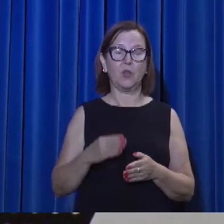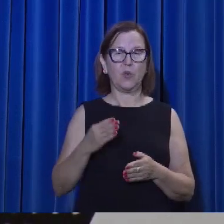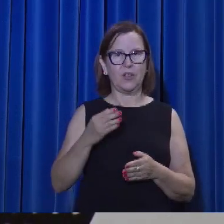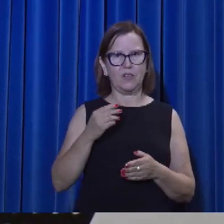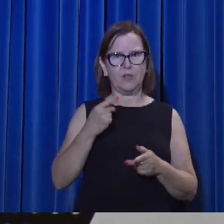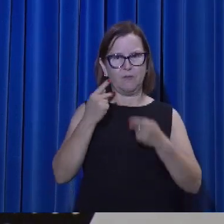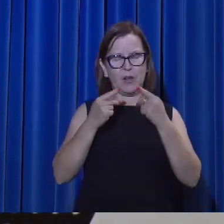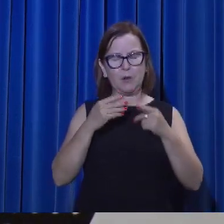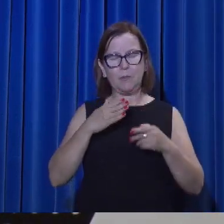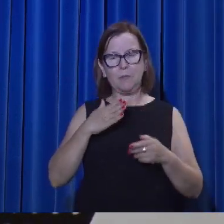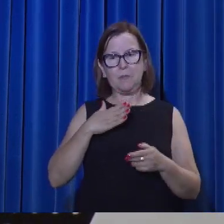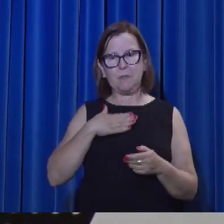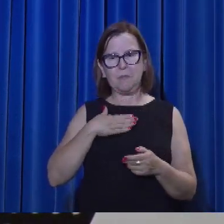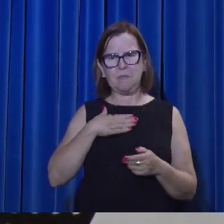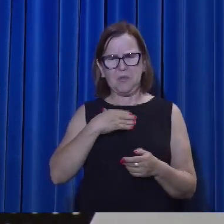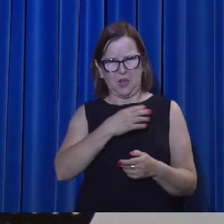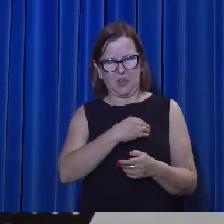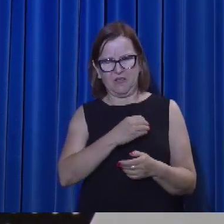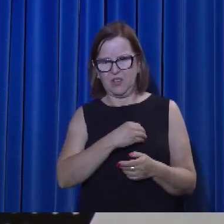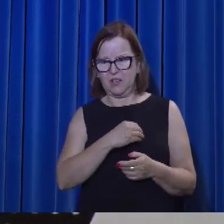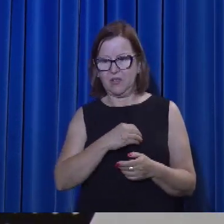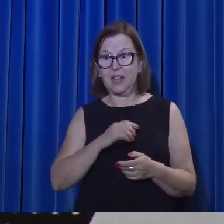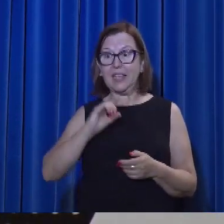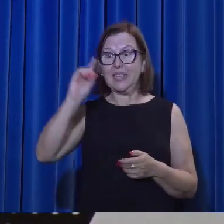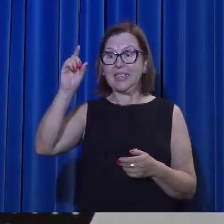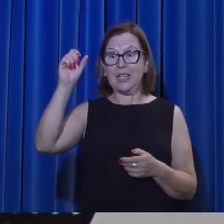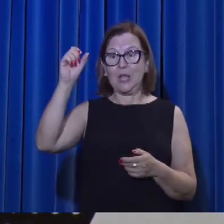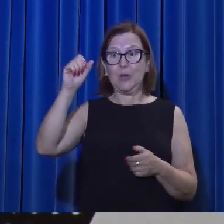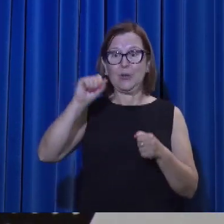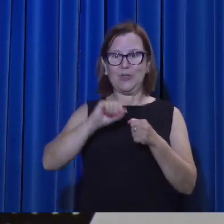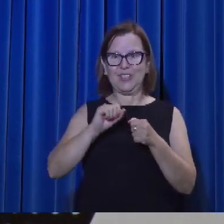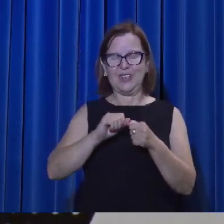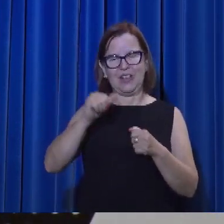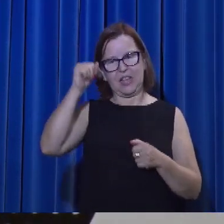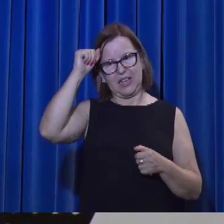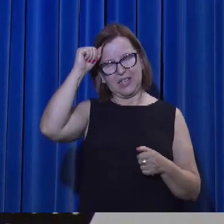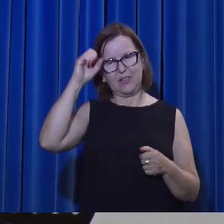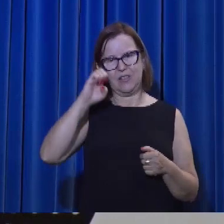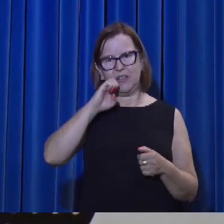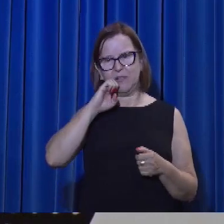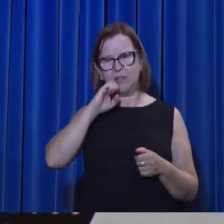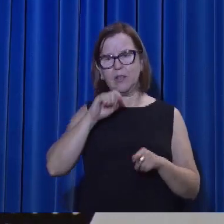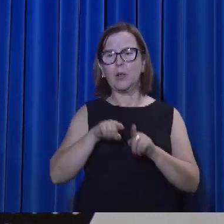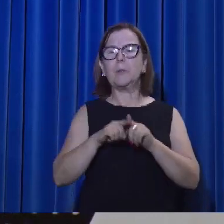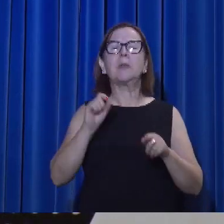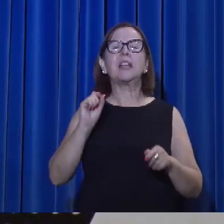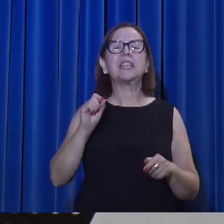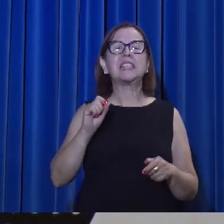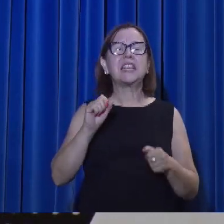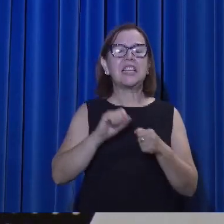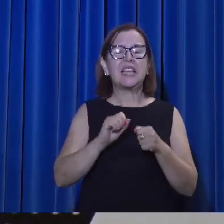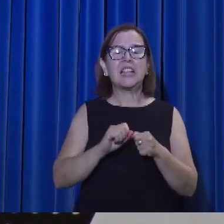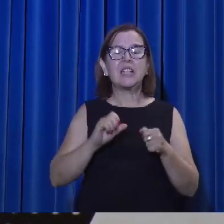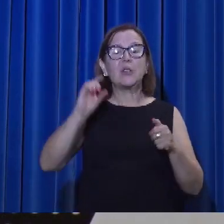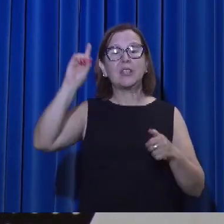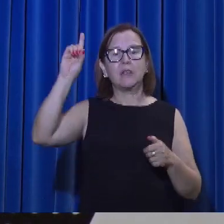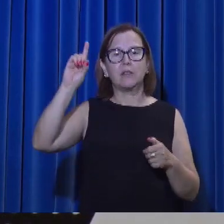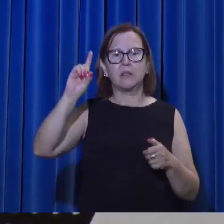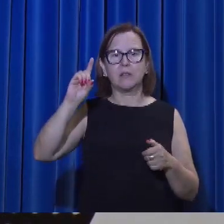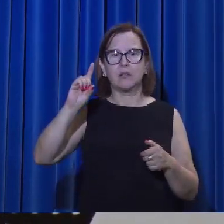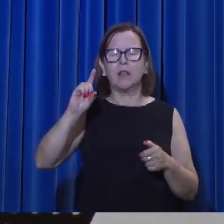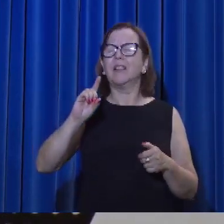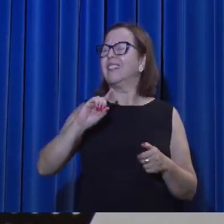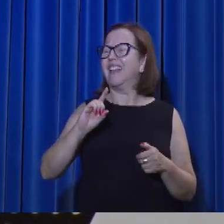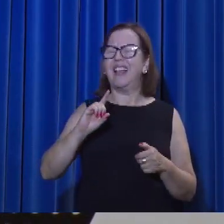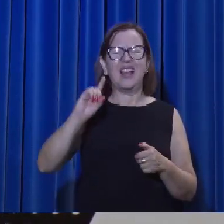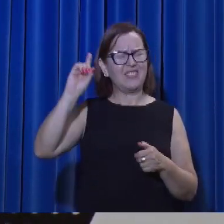Eva, aí eles perguntam, beleza, mas quem criou Deus? Não, Deus já estava lá, o Senhor já estava lá. Tá, mas como, papai?